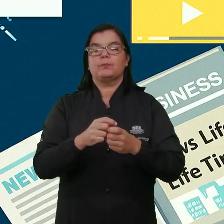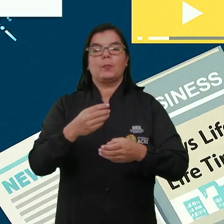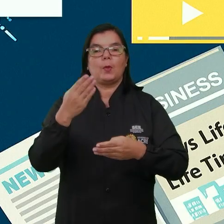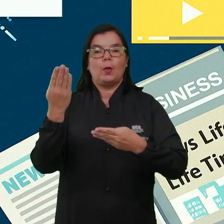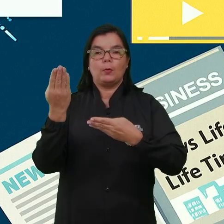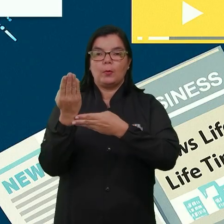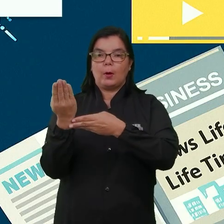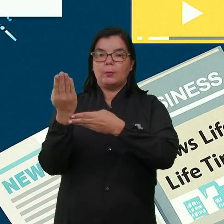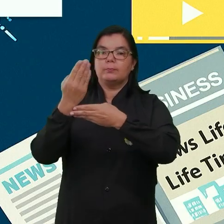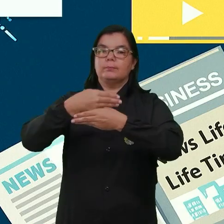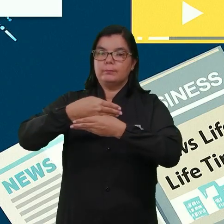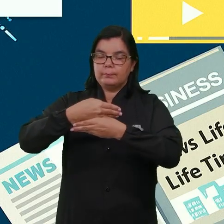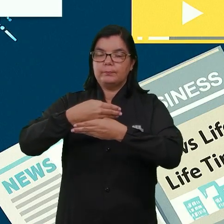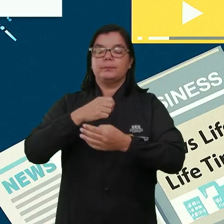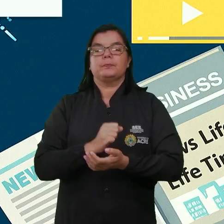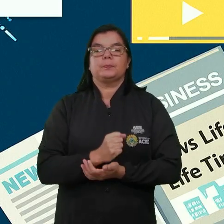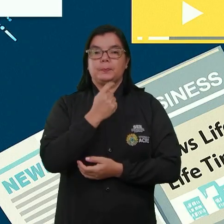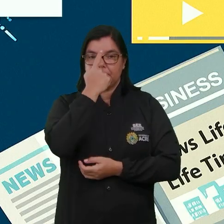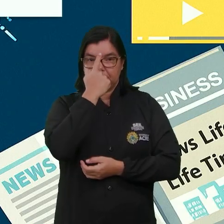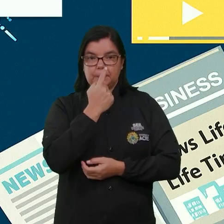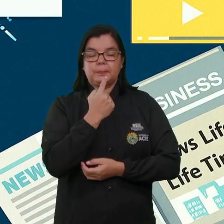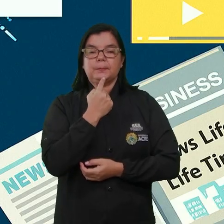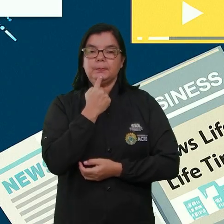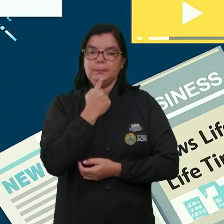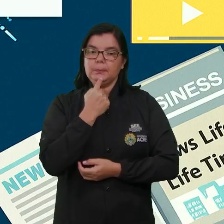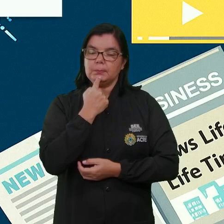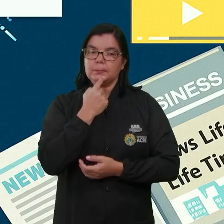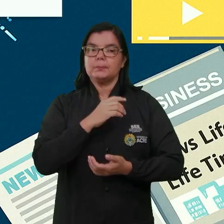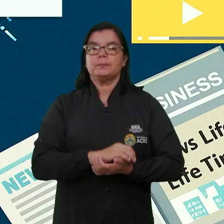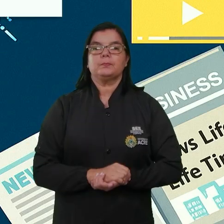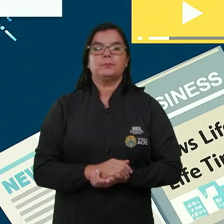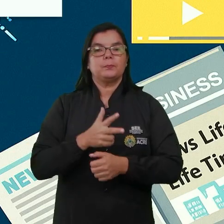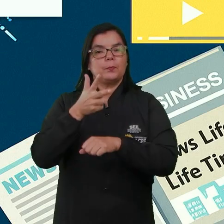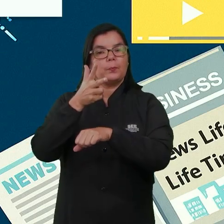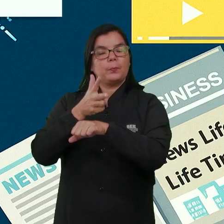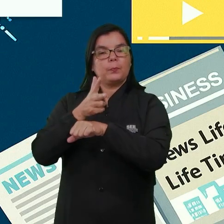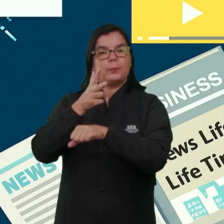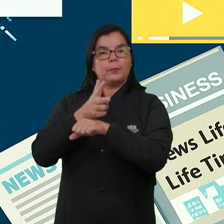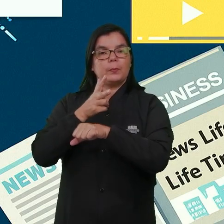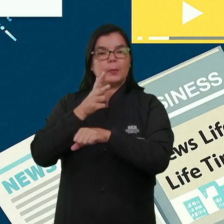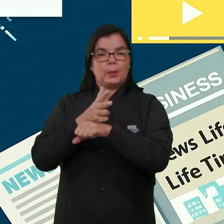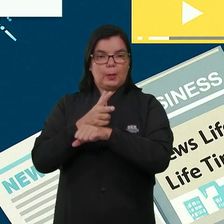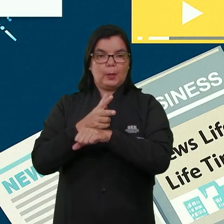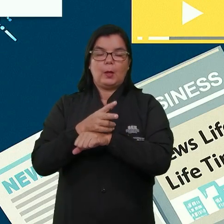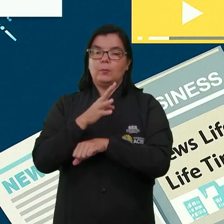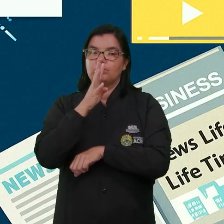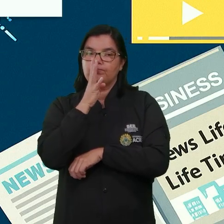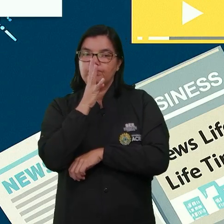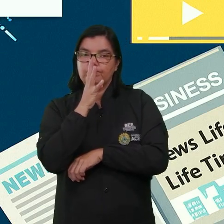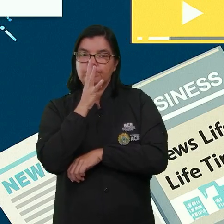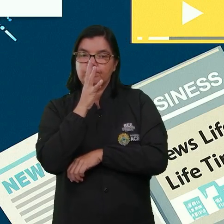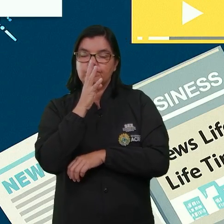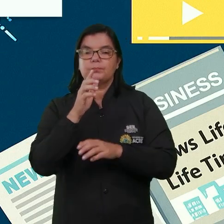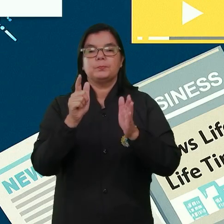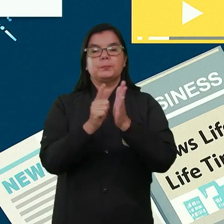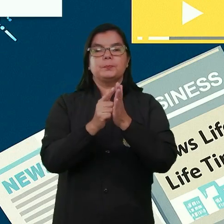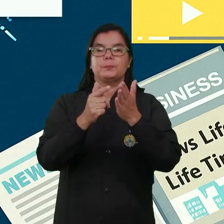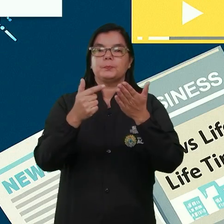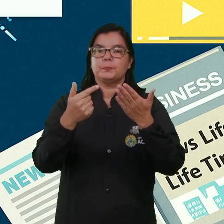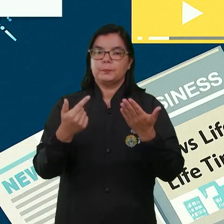claquete, imagem, né, que vai se reportar um vídeo que será assistido,